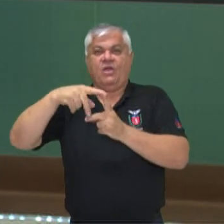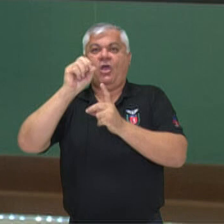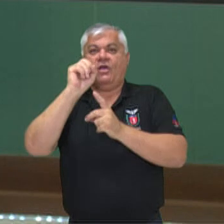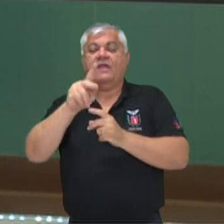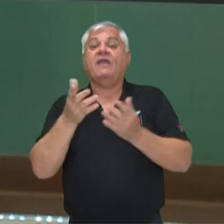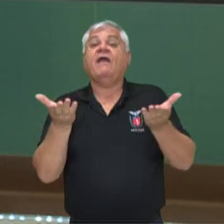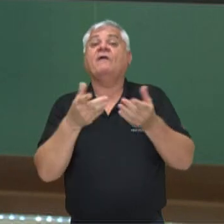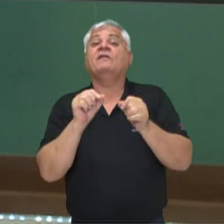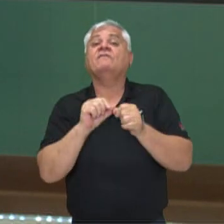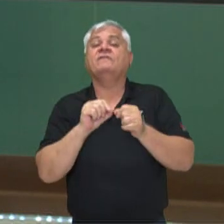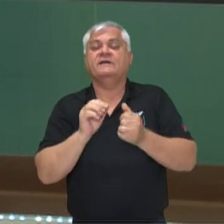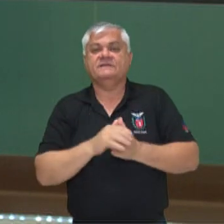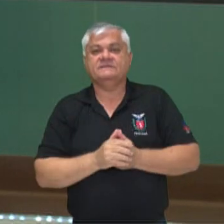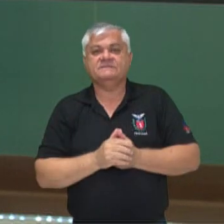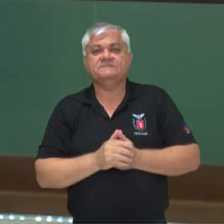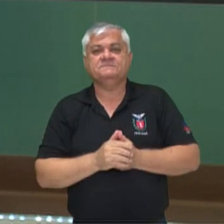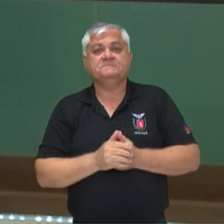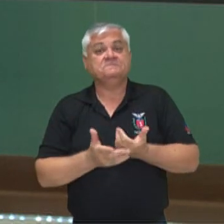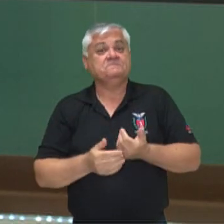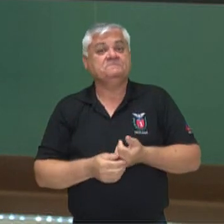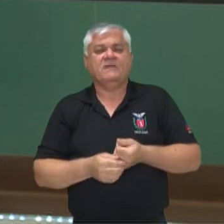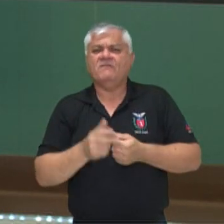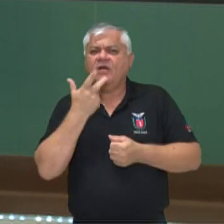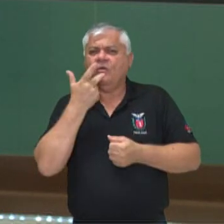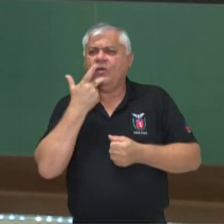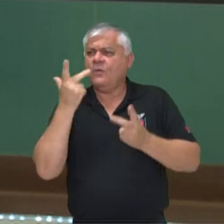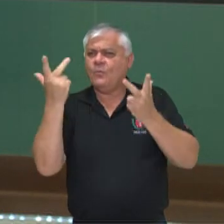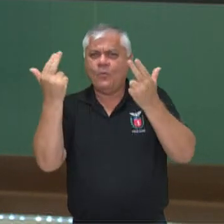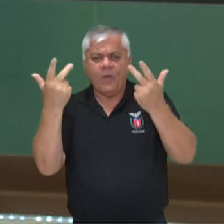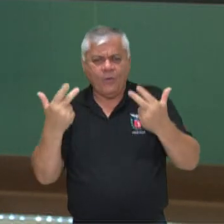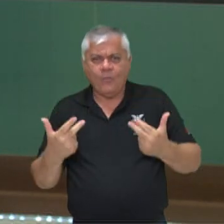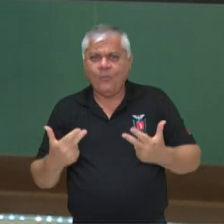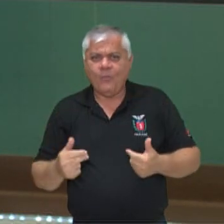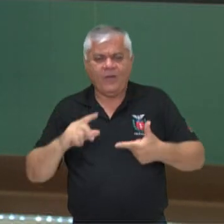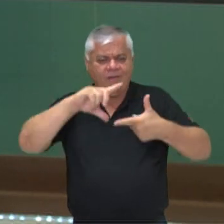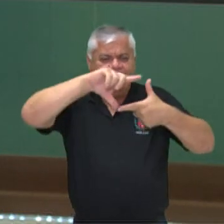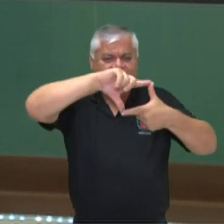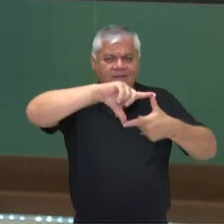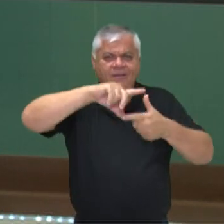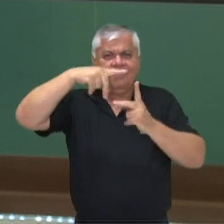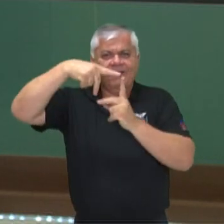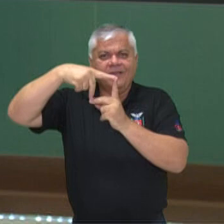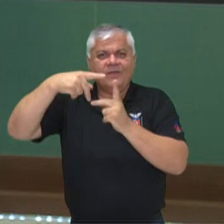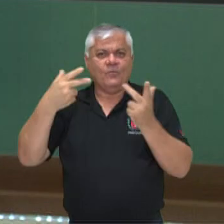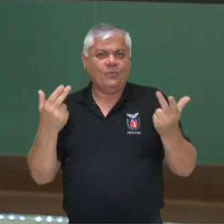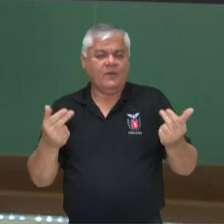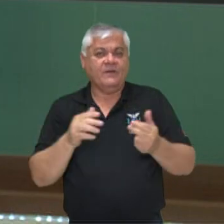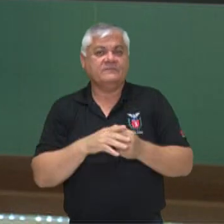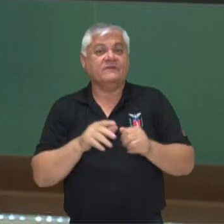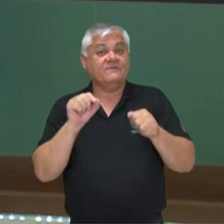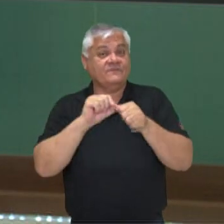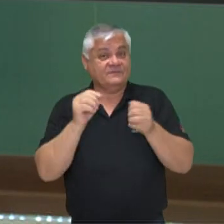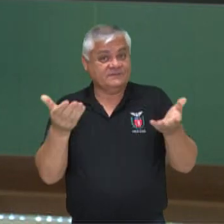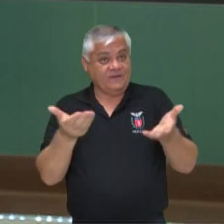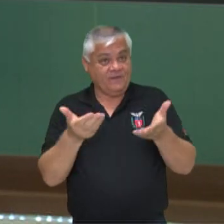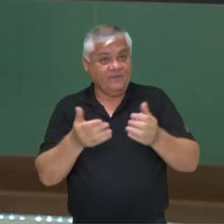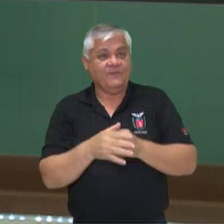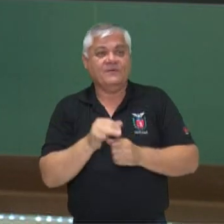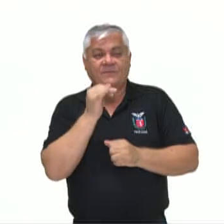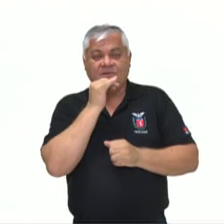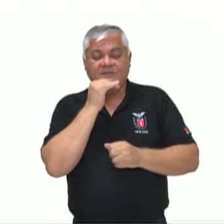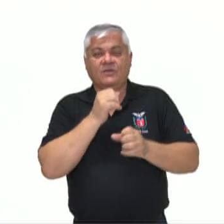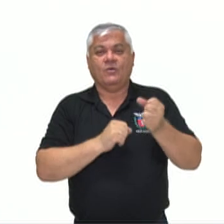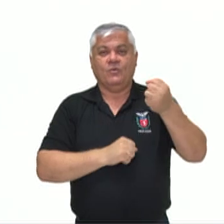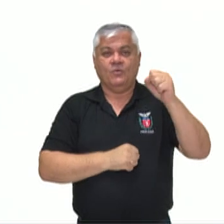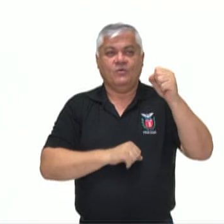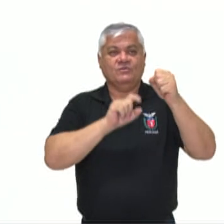que eu faço? O exercício me falou que as duas áreas são iguais, tá bom? Então, é isso que nós vamos fazer. Nós vamos escrever uma